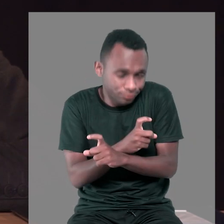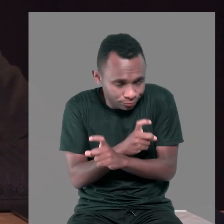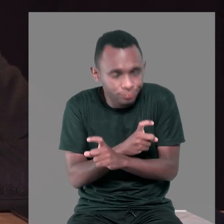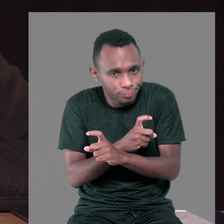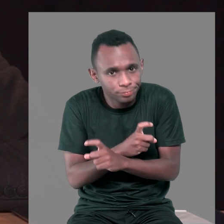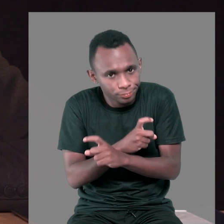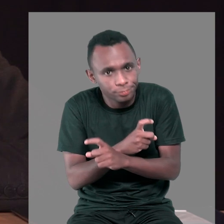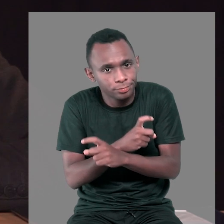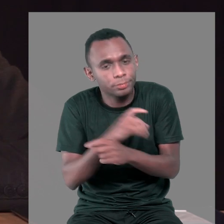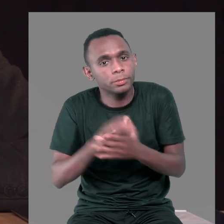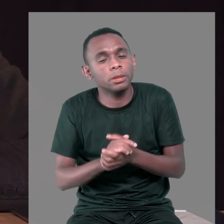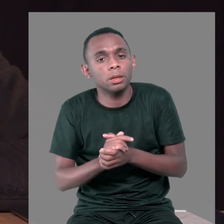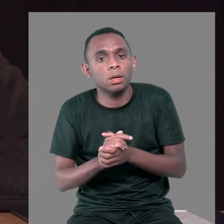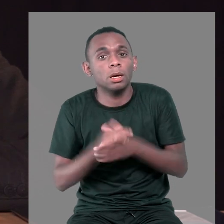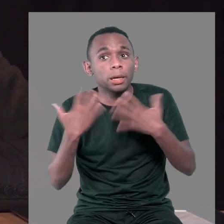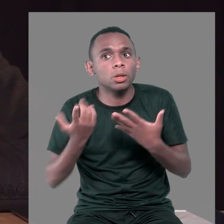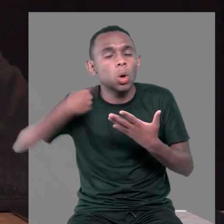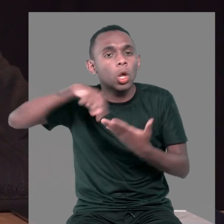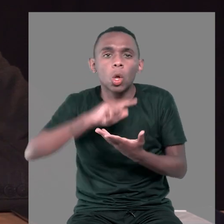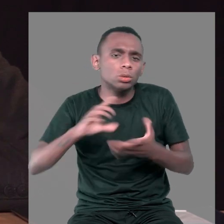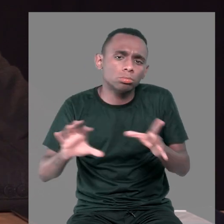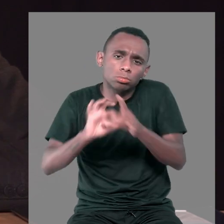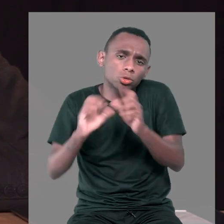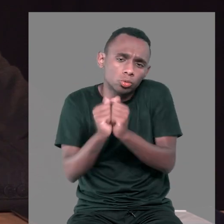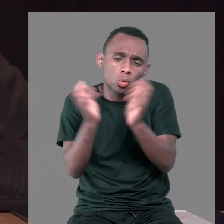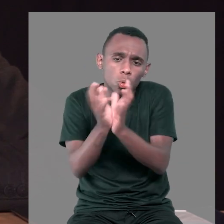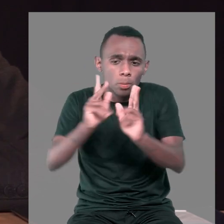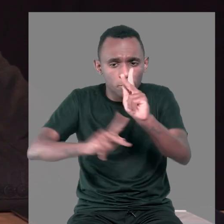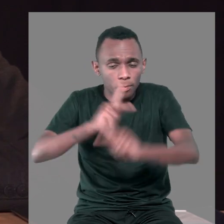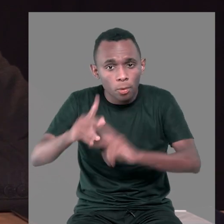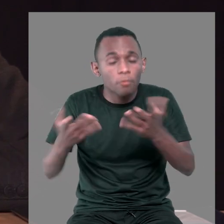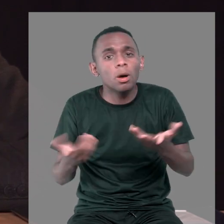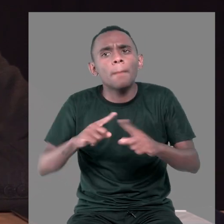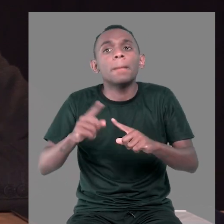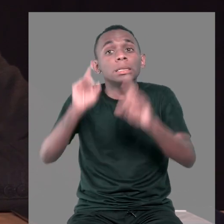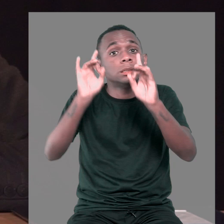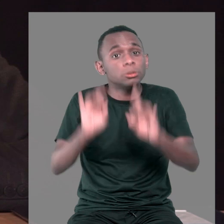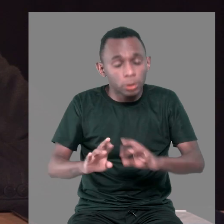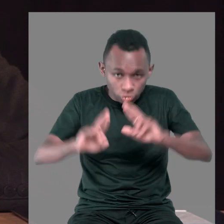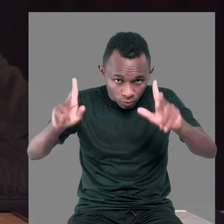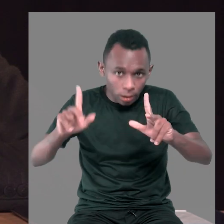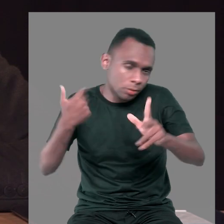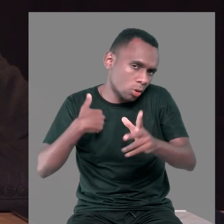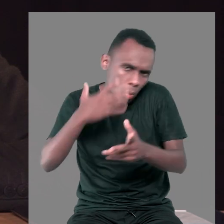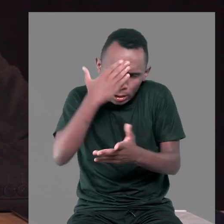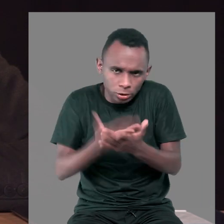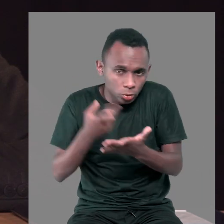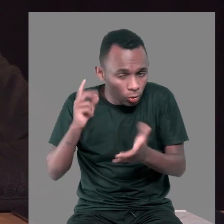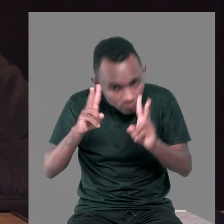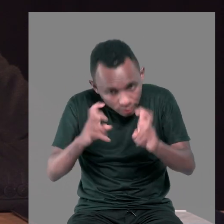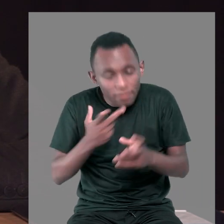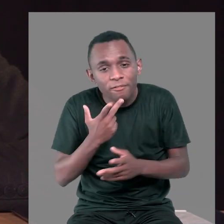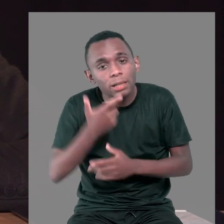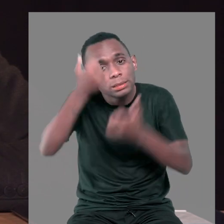faz sentido. Quer dizer, para além, né, de um mero moralismo ou, enfim, não é?